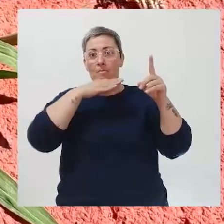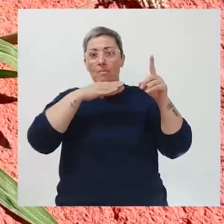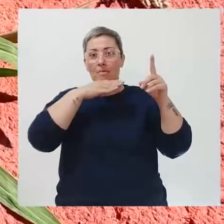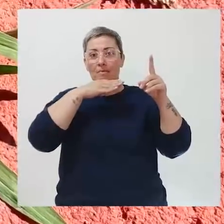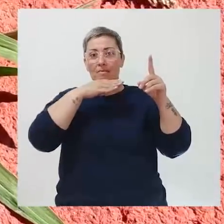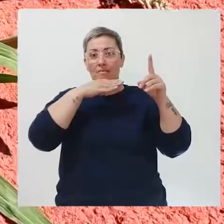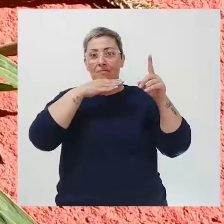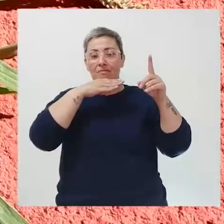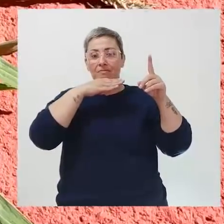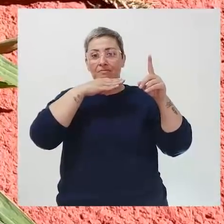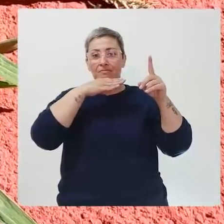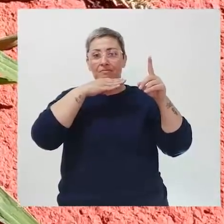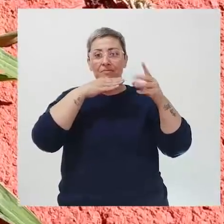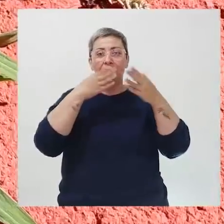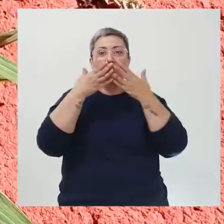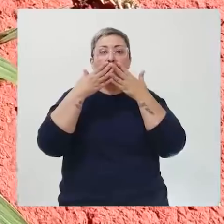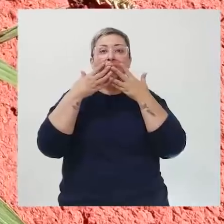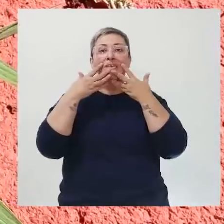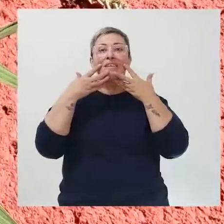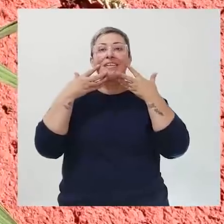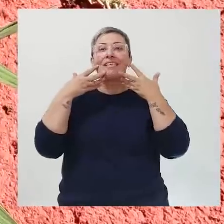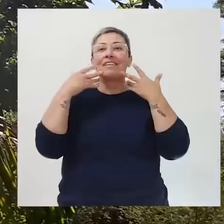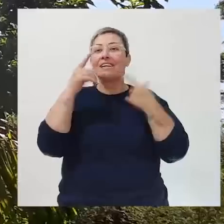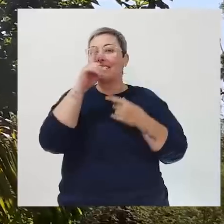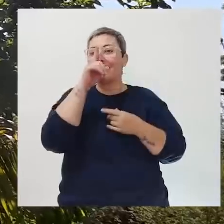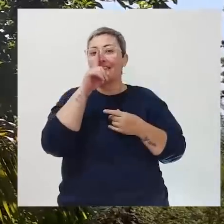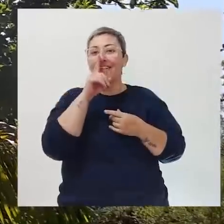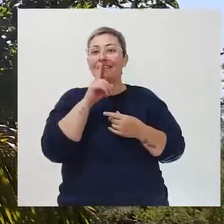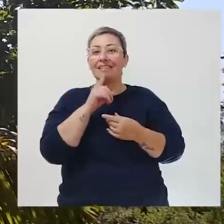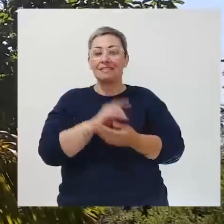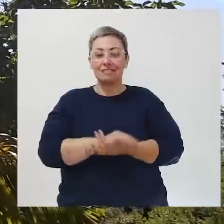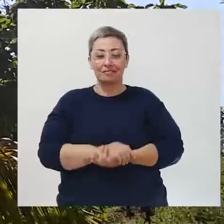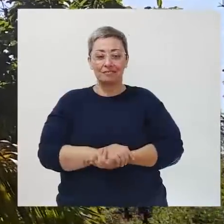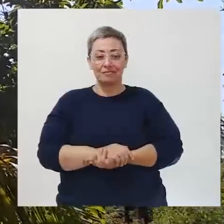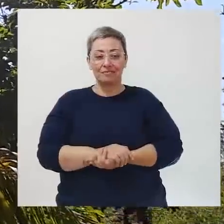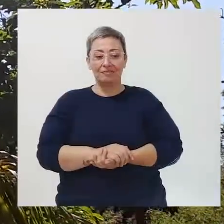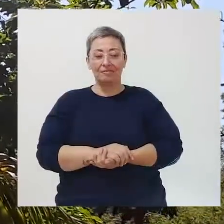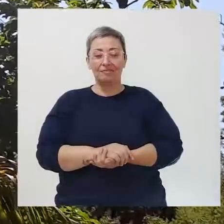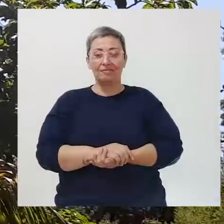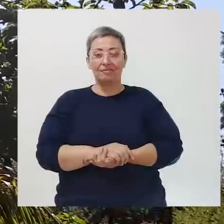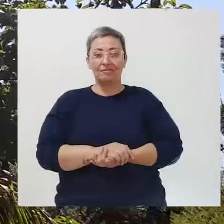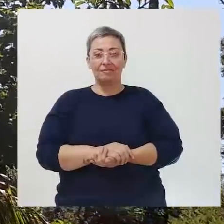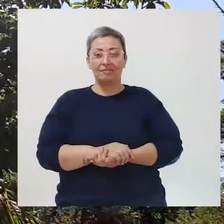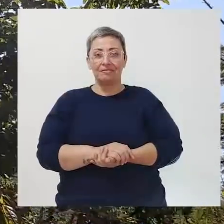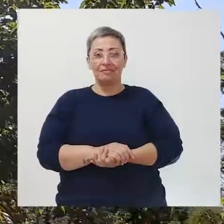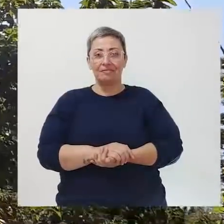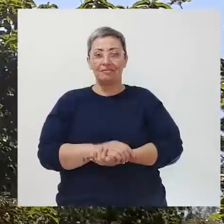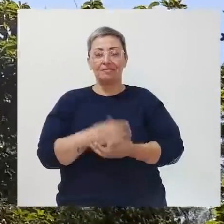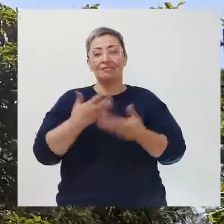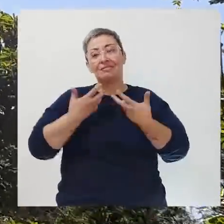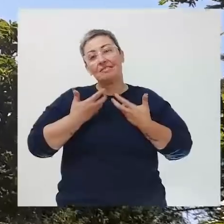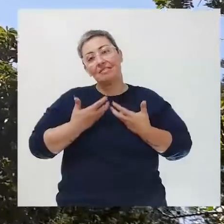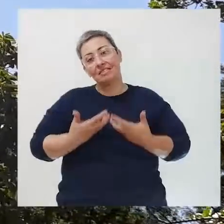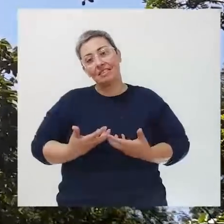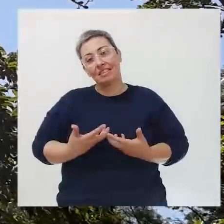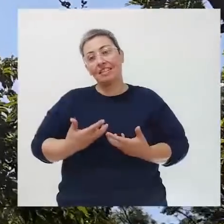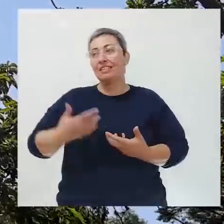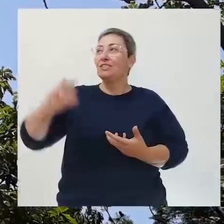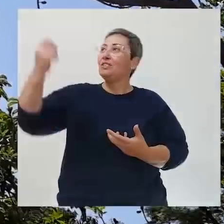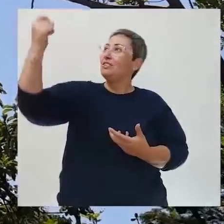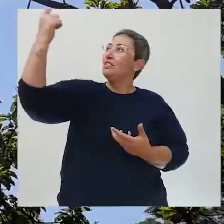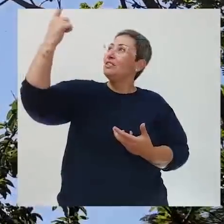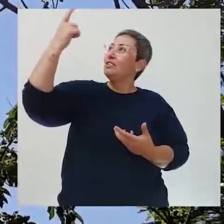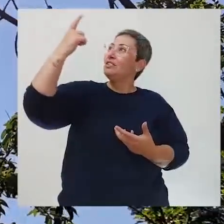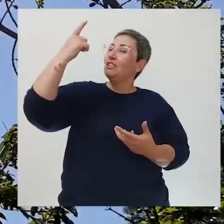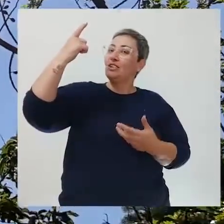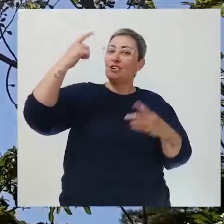Bigodes amarelos. Cansado de brilhar, o